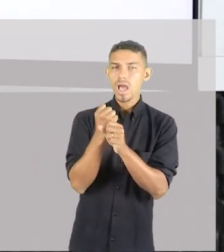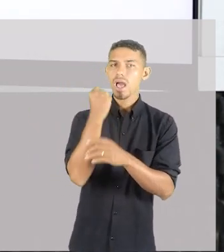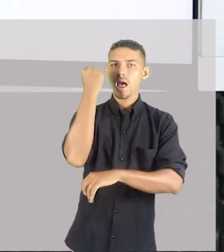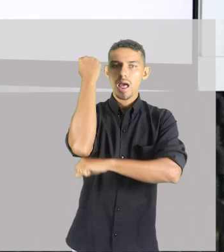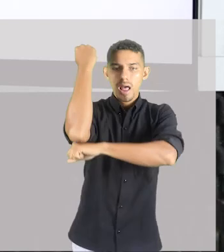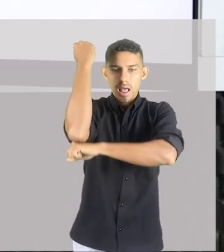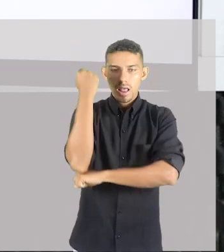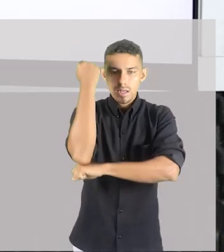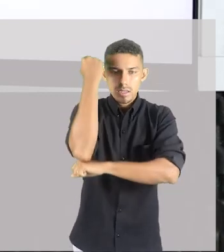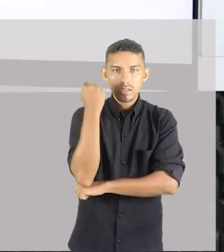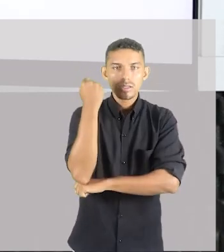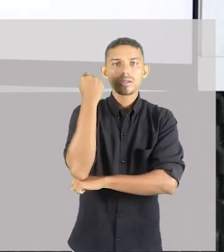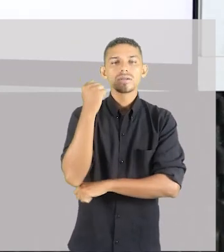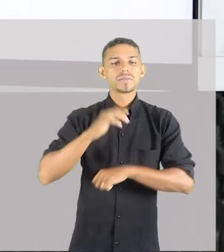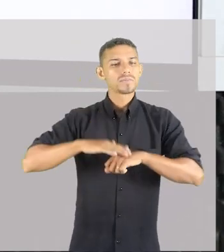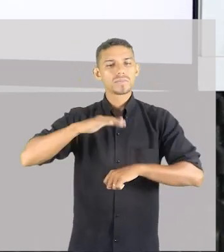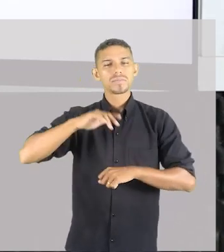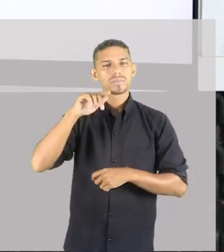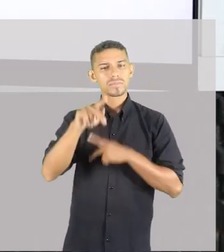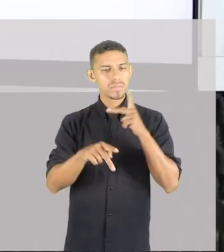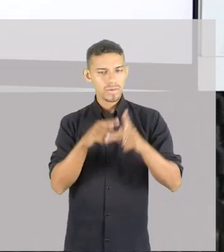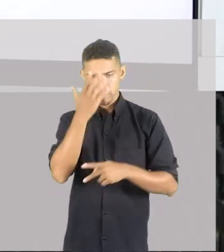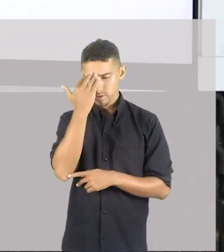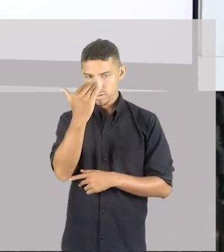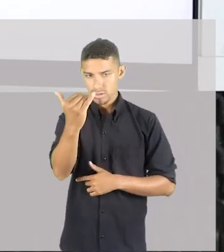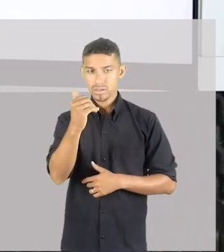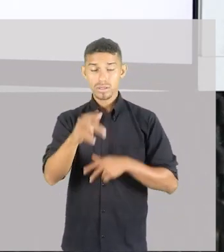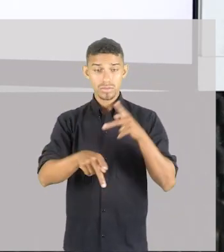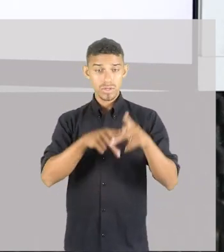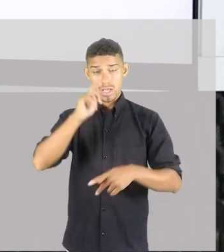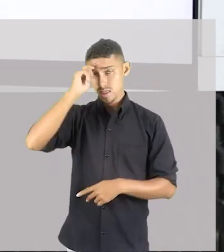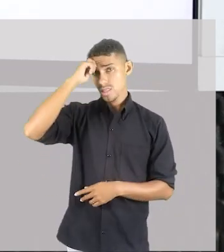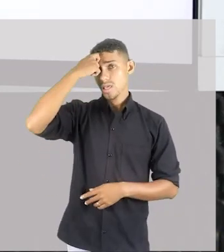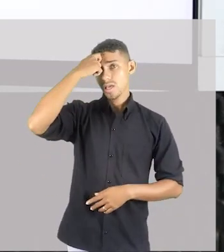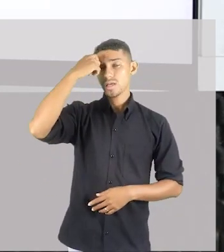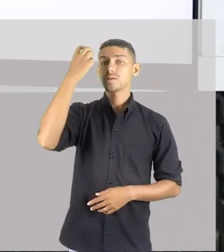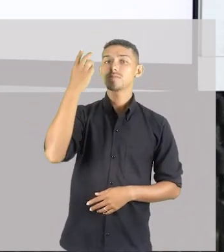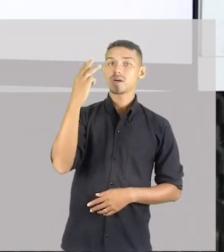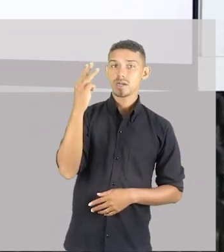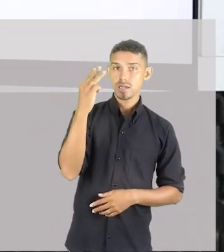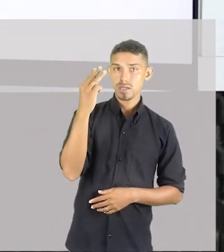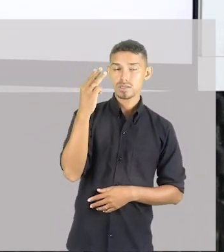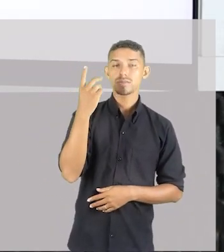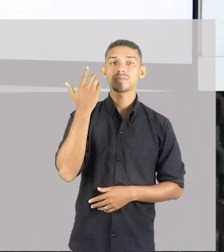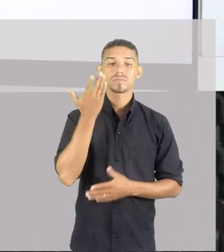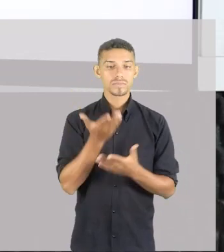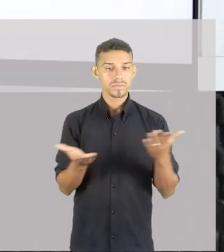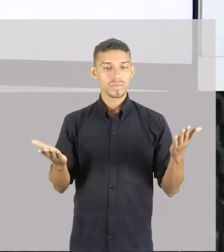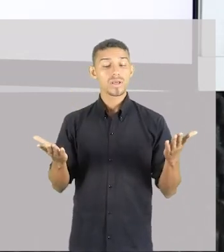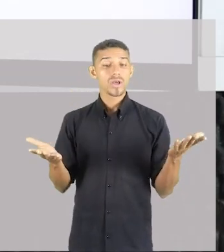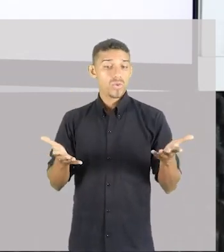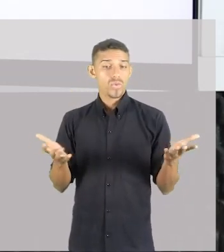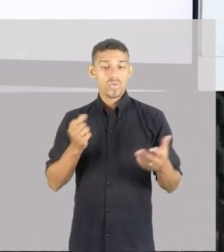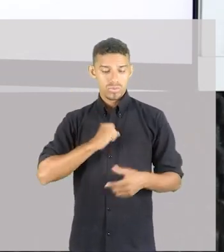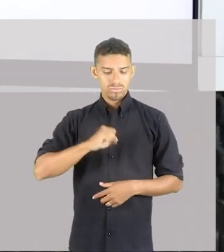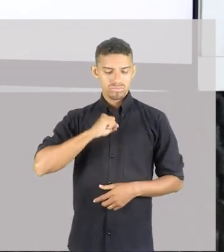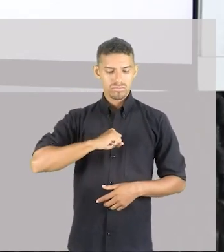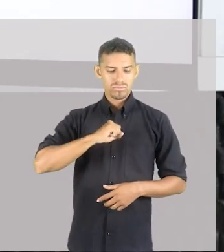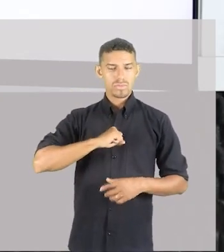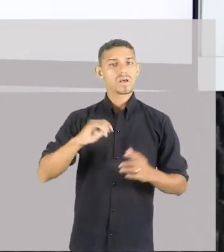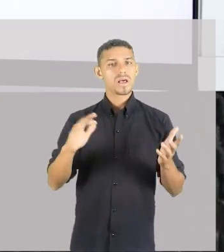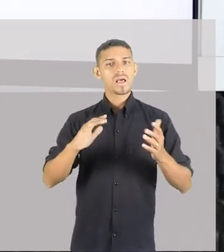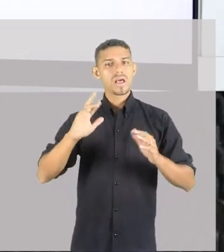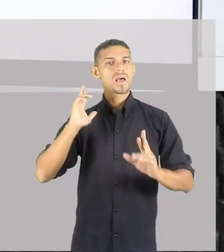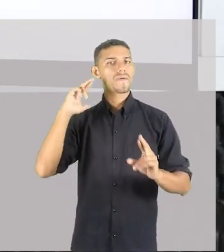resistência, né, mais popular, principalmente da população negra maranhense, da população negra. E o reggae hoje é uma referência em